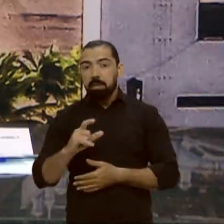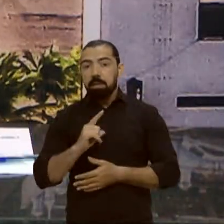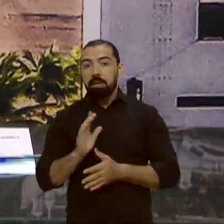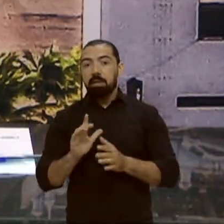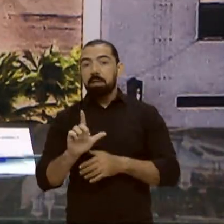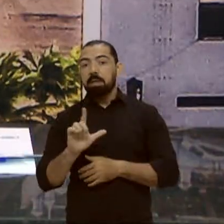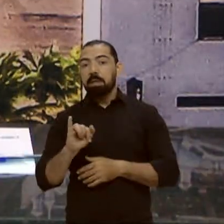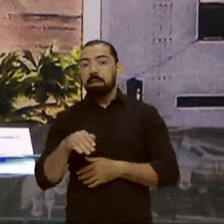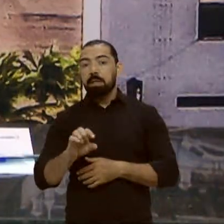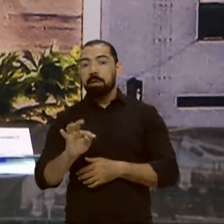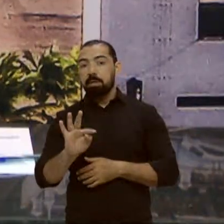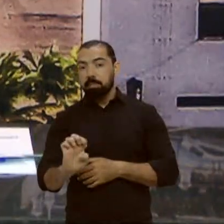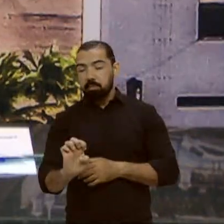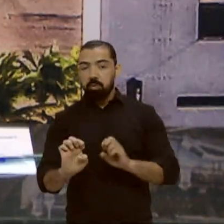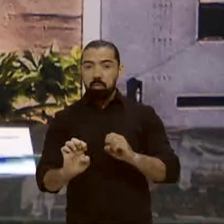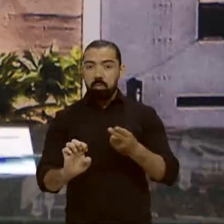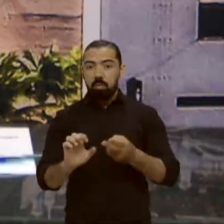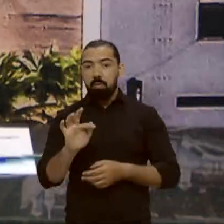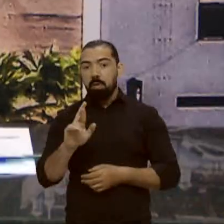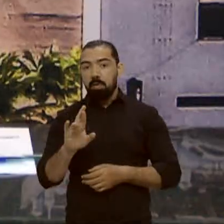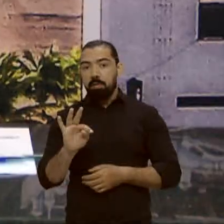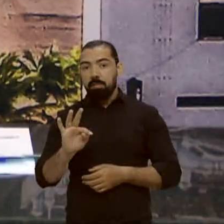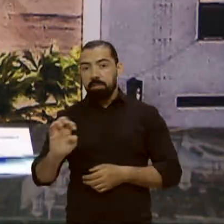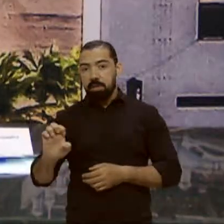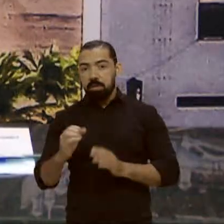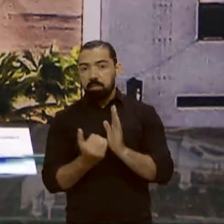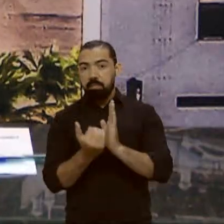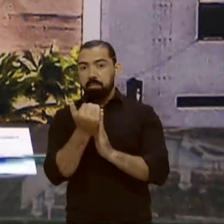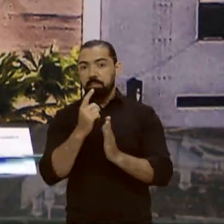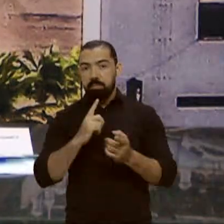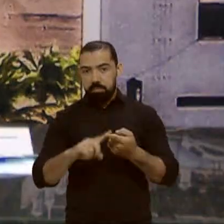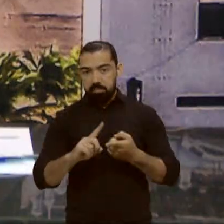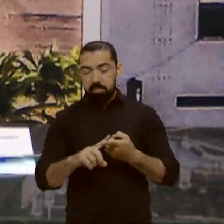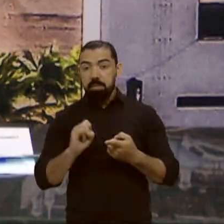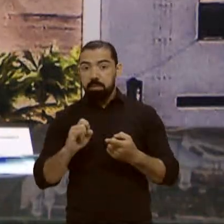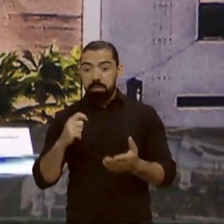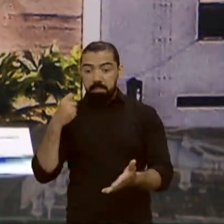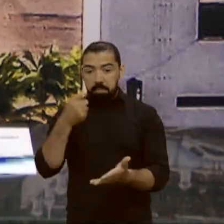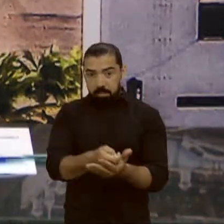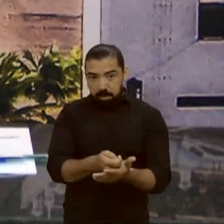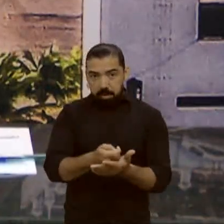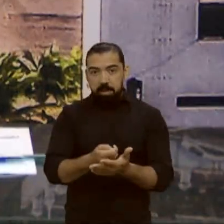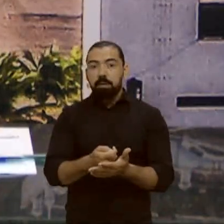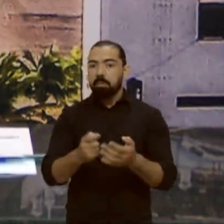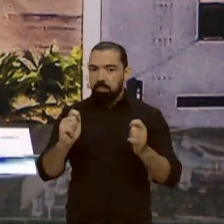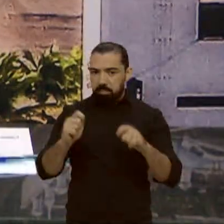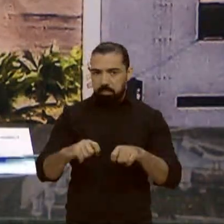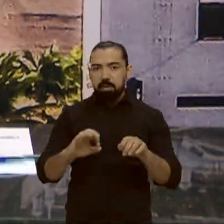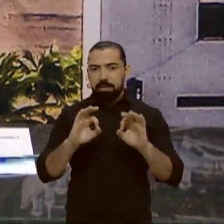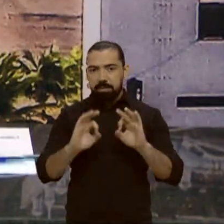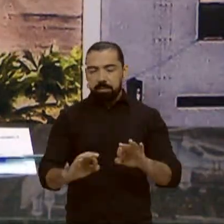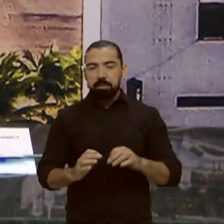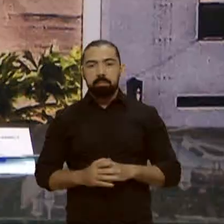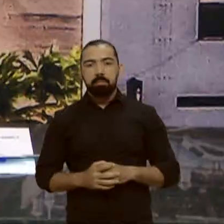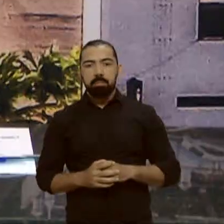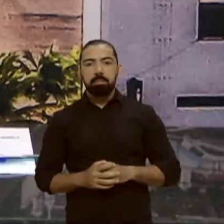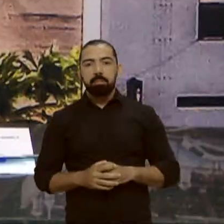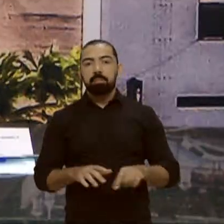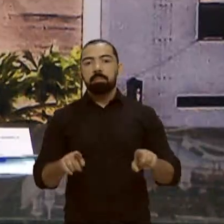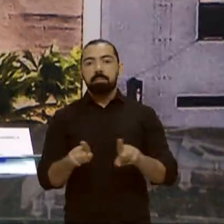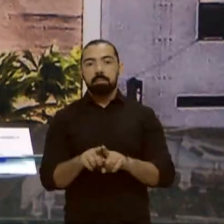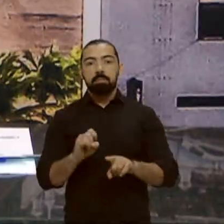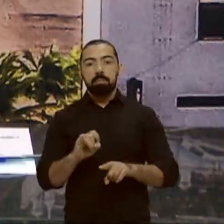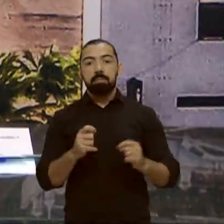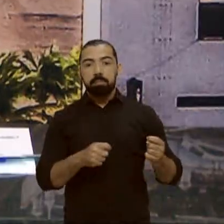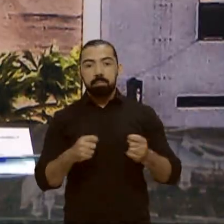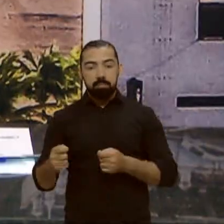de desconto ou frete abusivo, se as condições de pagamento são recorrentes e de